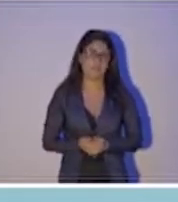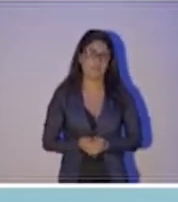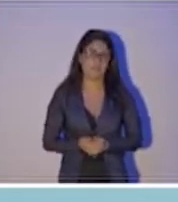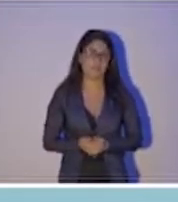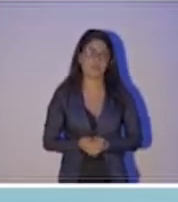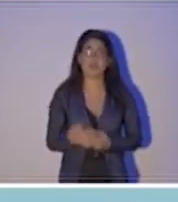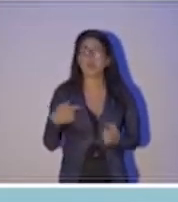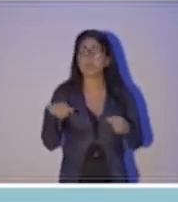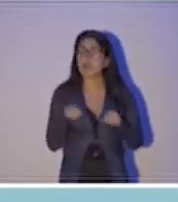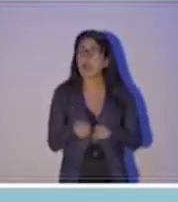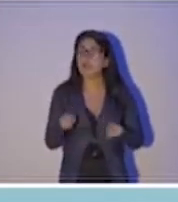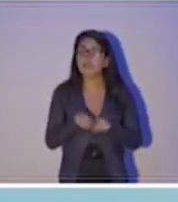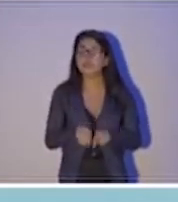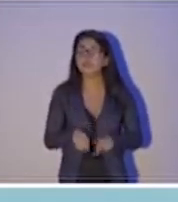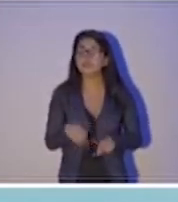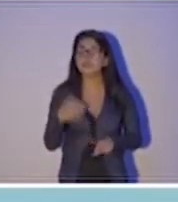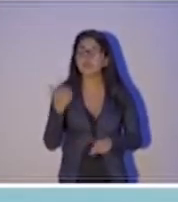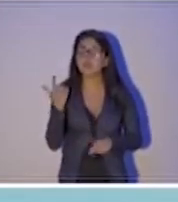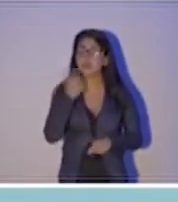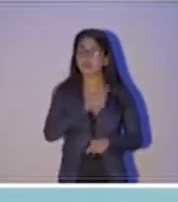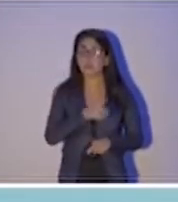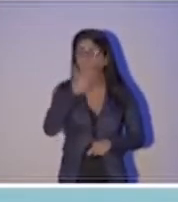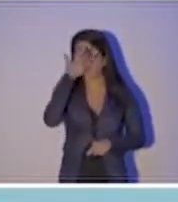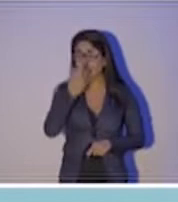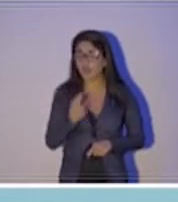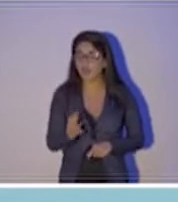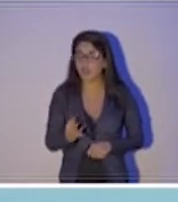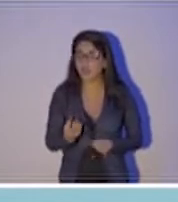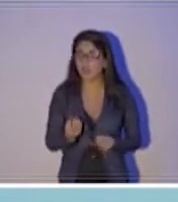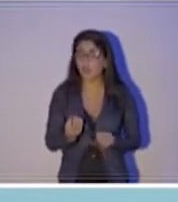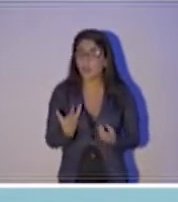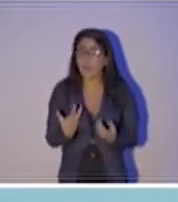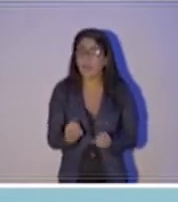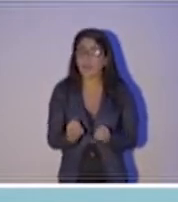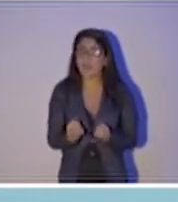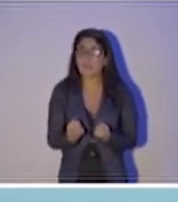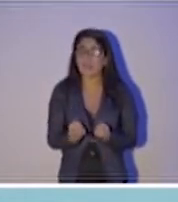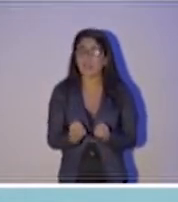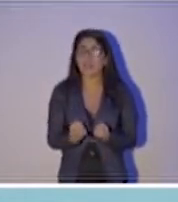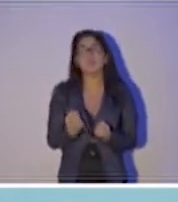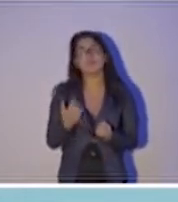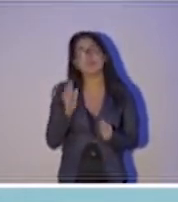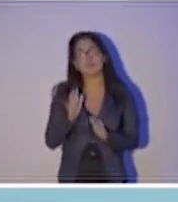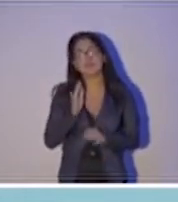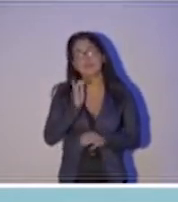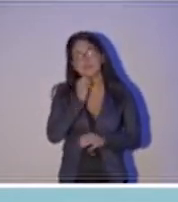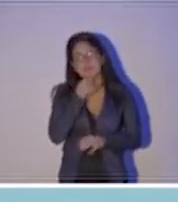E eu também não consigo conceber, e infelizmente eu já